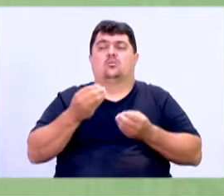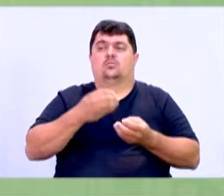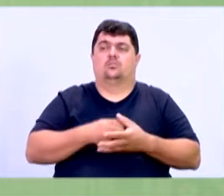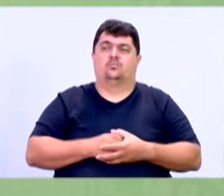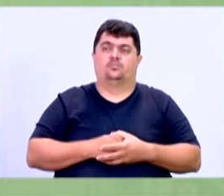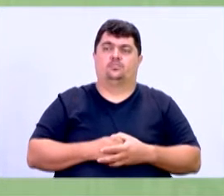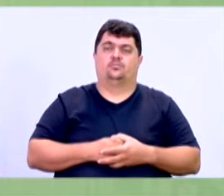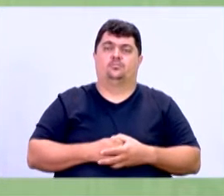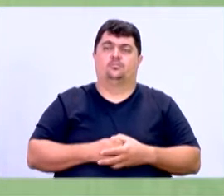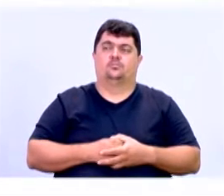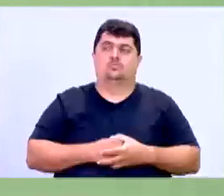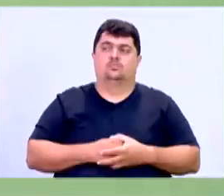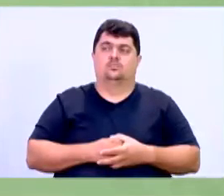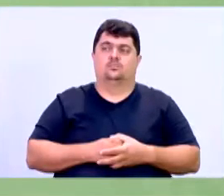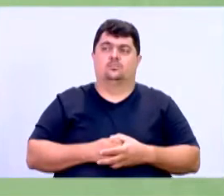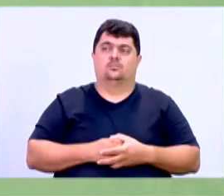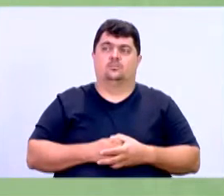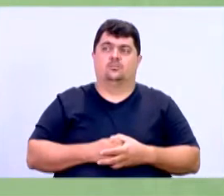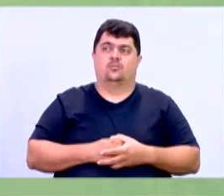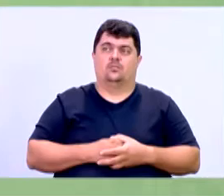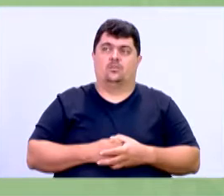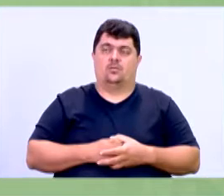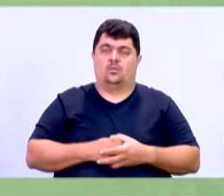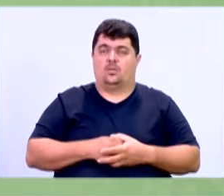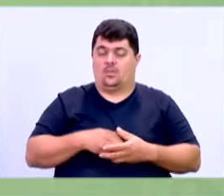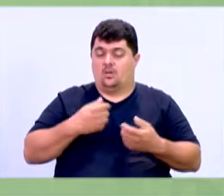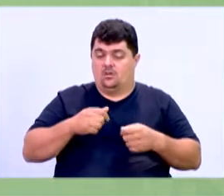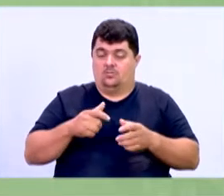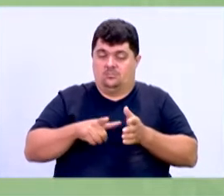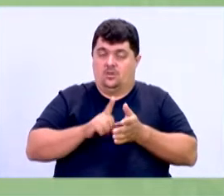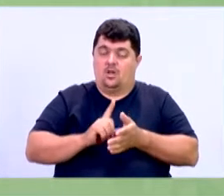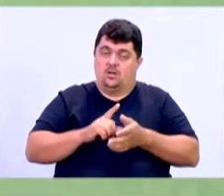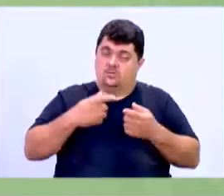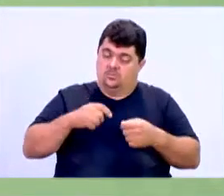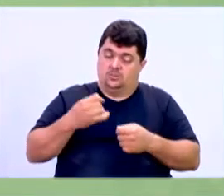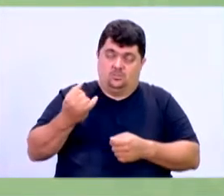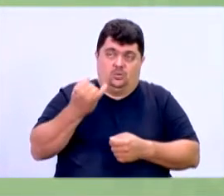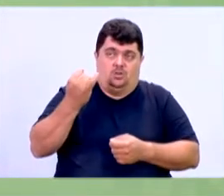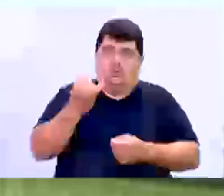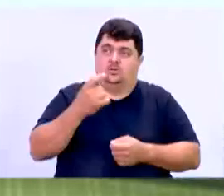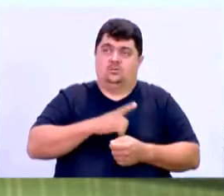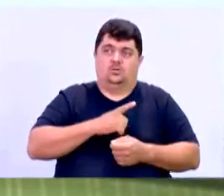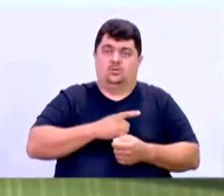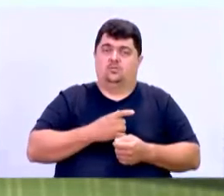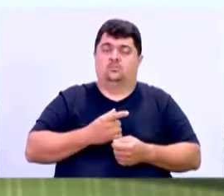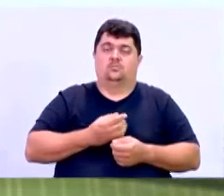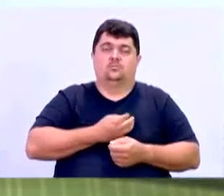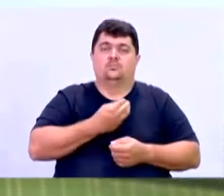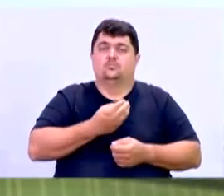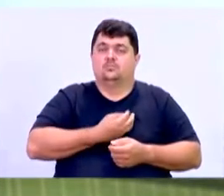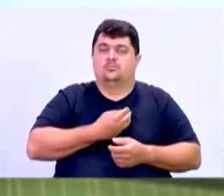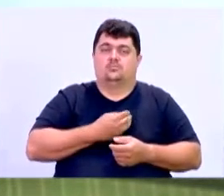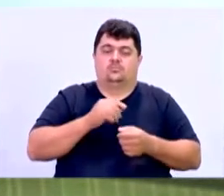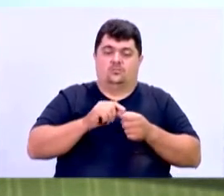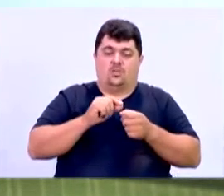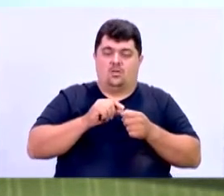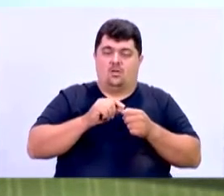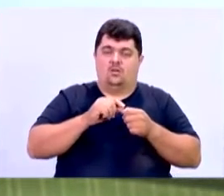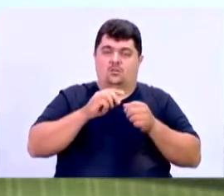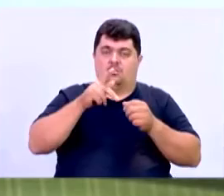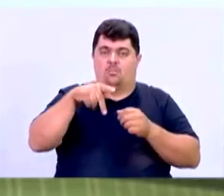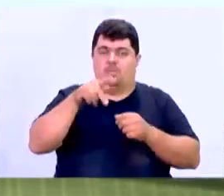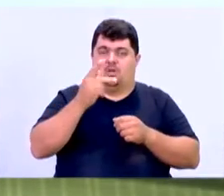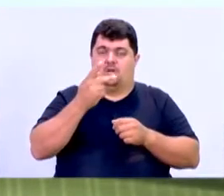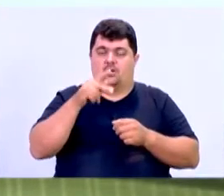utilizar? Então aqui a gente começa já a tratar um pré-requisito do que a gente vai precisar para desenvolver nossa disciplina de